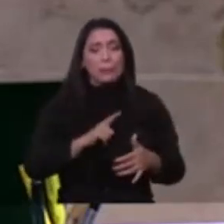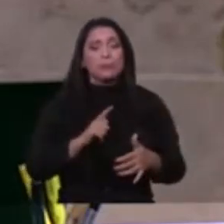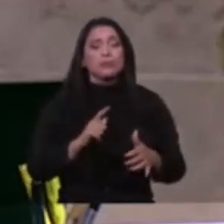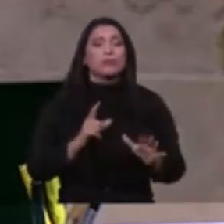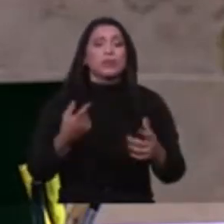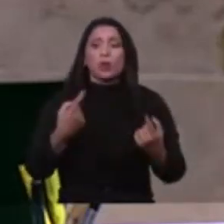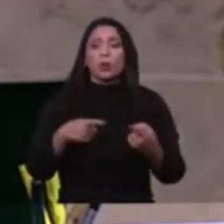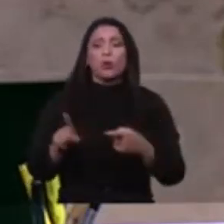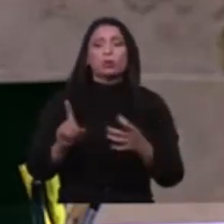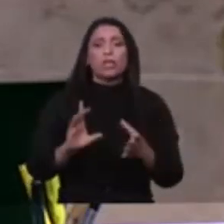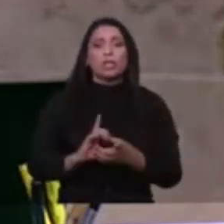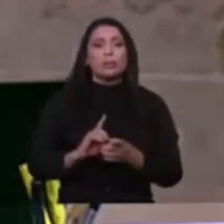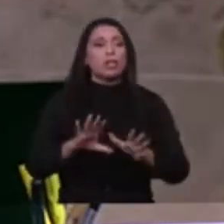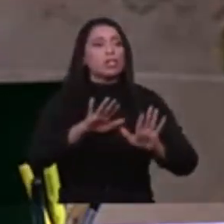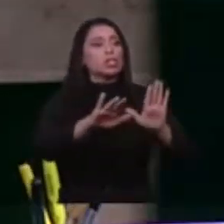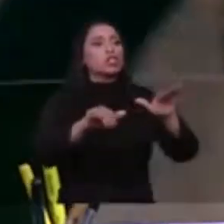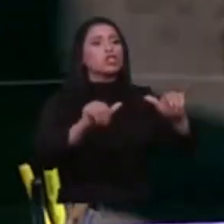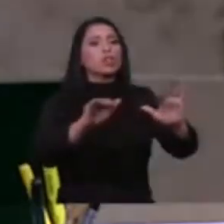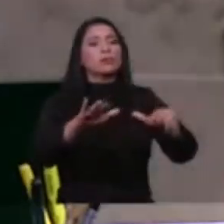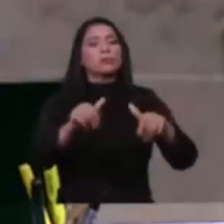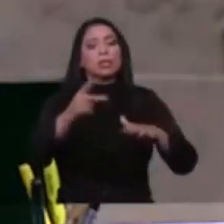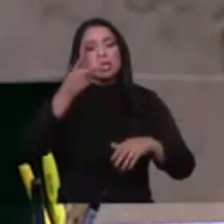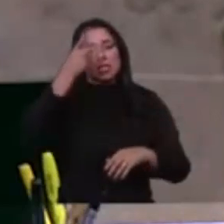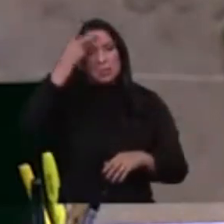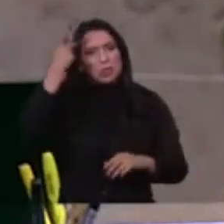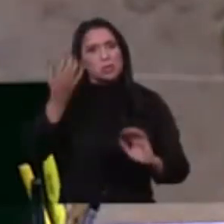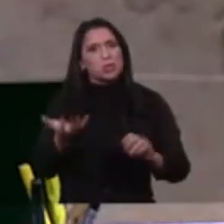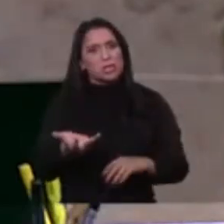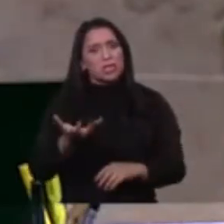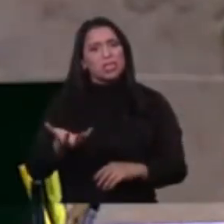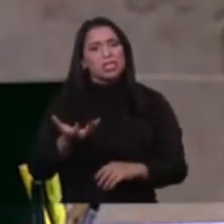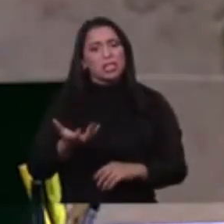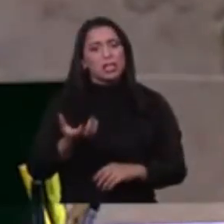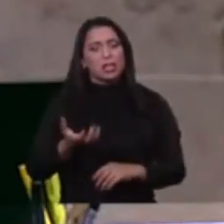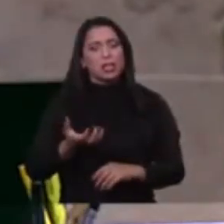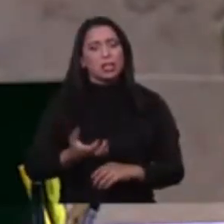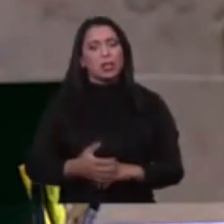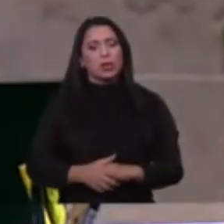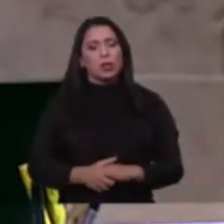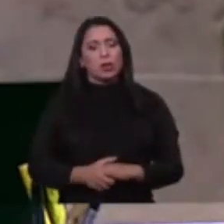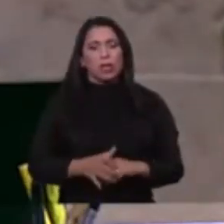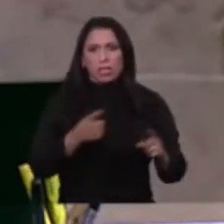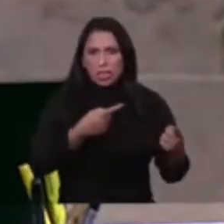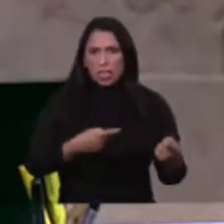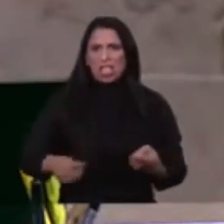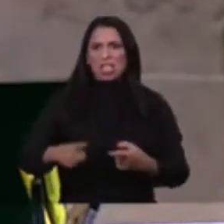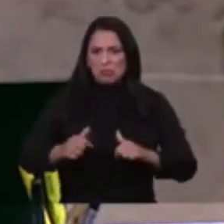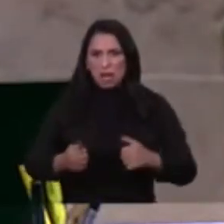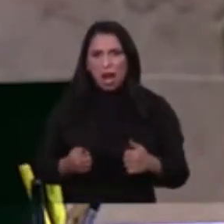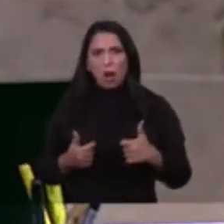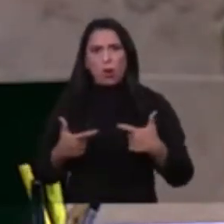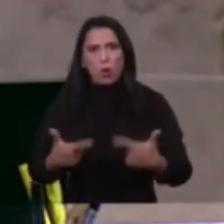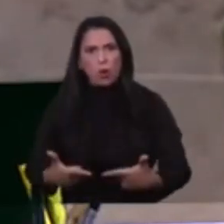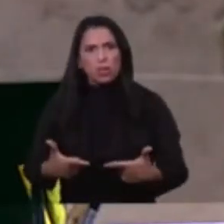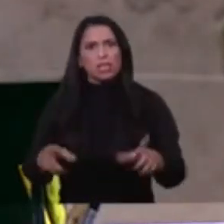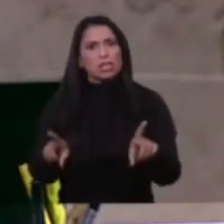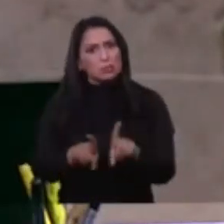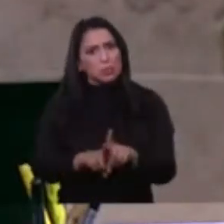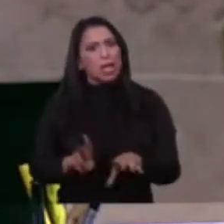arregimentou participantes, preferencialmente dispostos ao confronto físico e